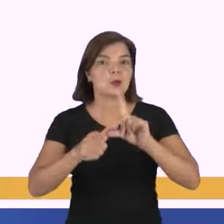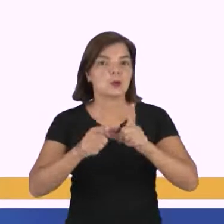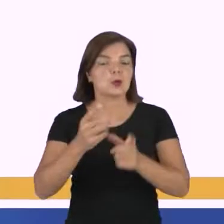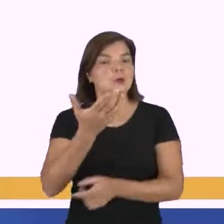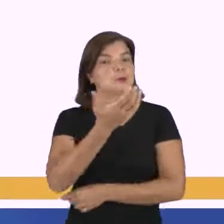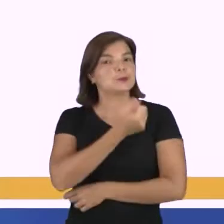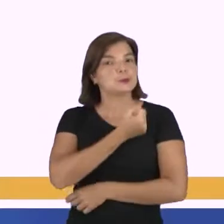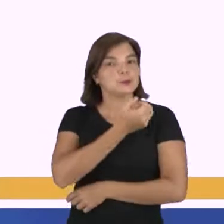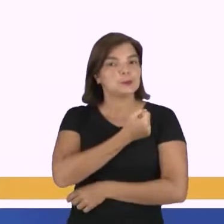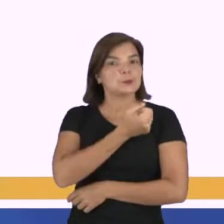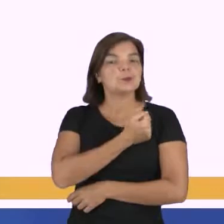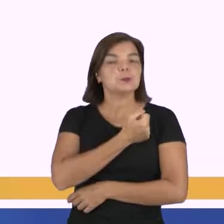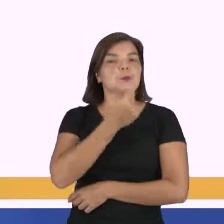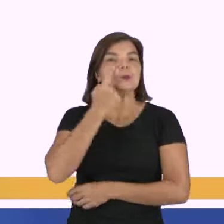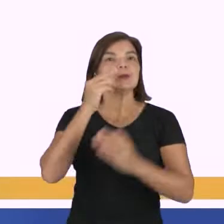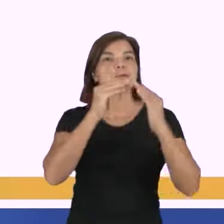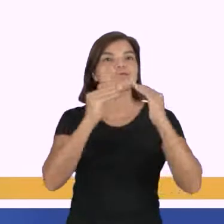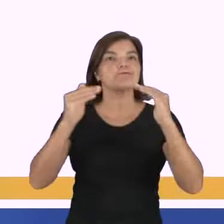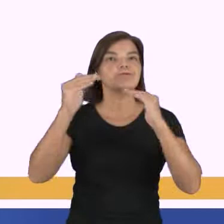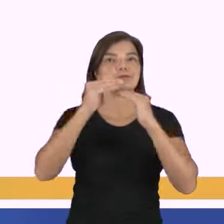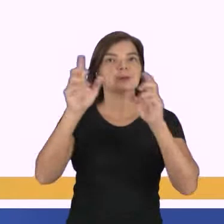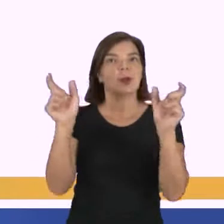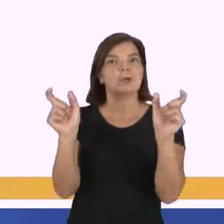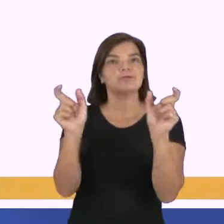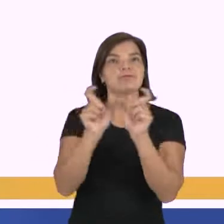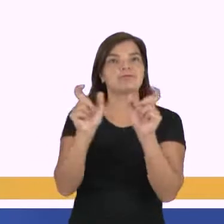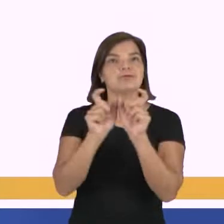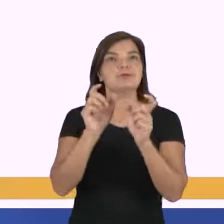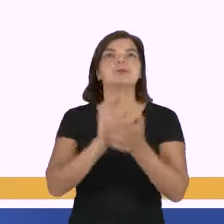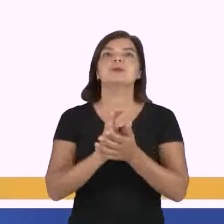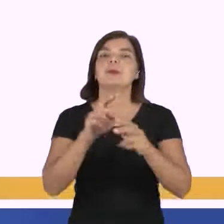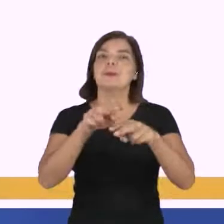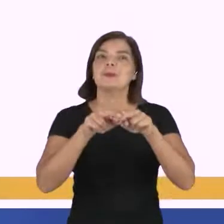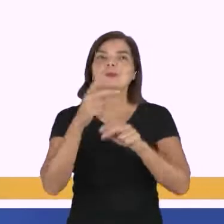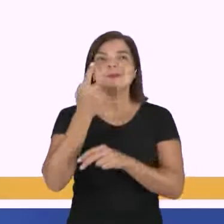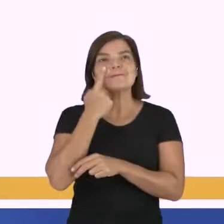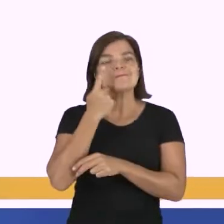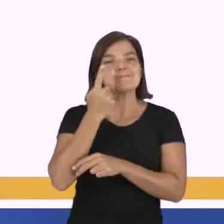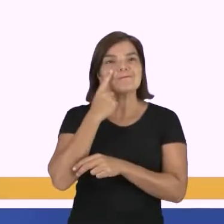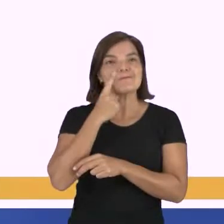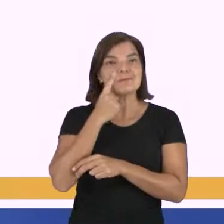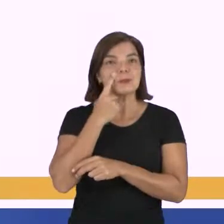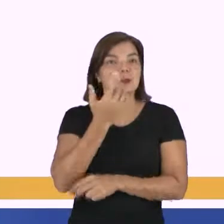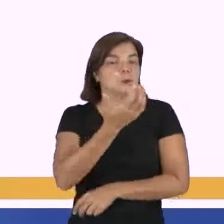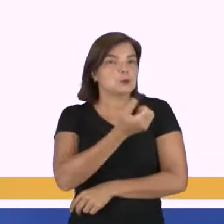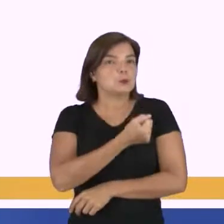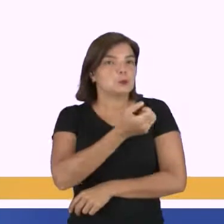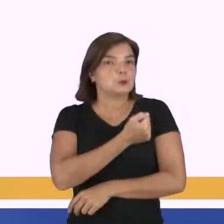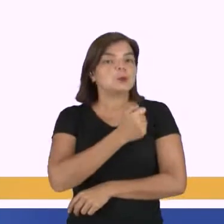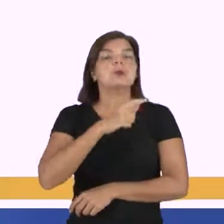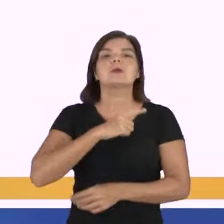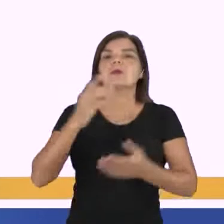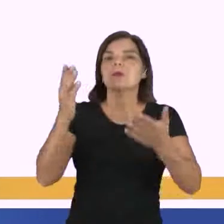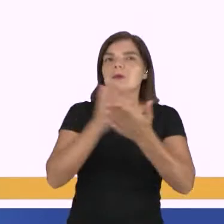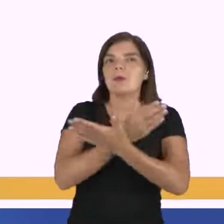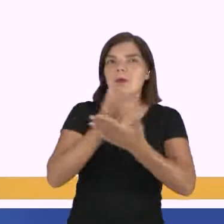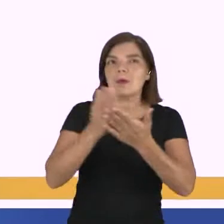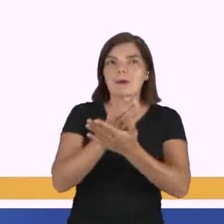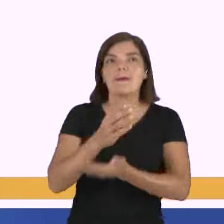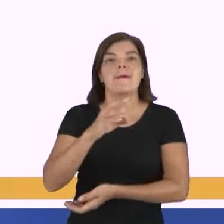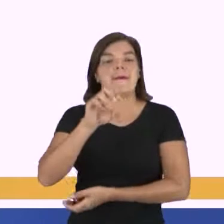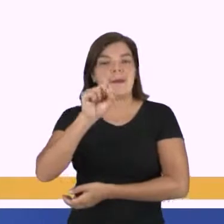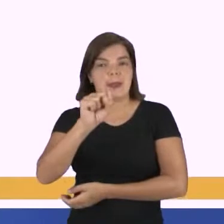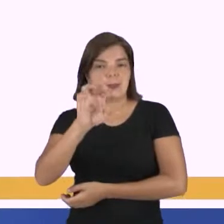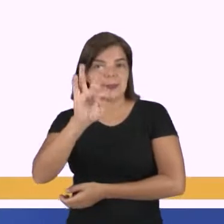número ordinal e vai colocar lá em cima para fazer a abreviação. É por isso que vocês observam aí na coluna de números que alguns têm